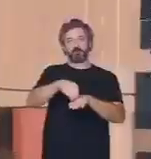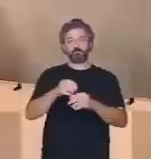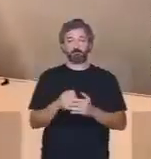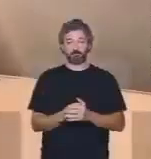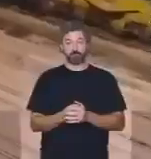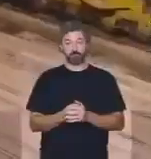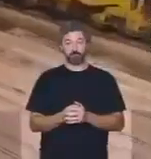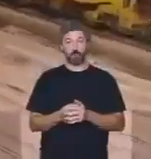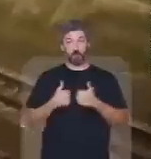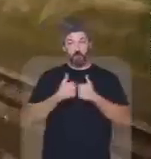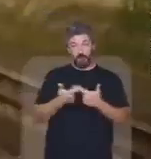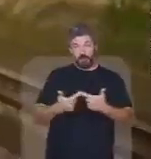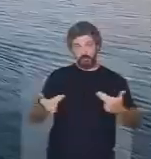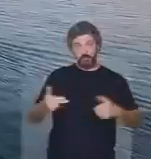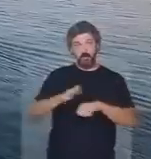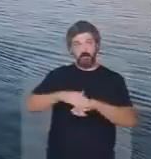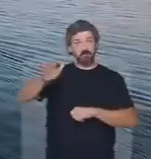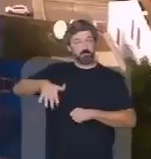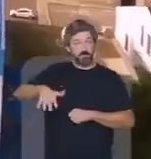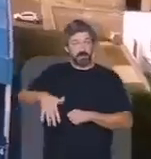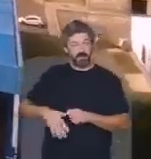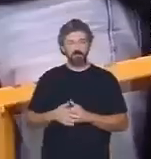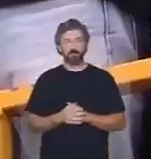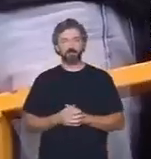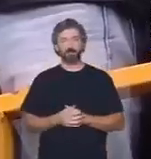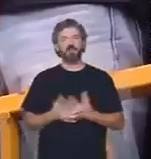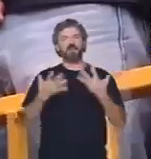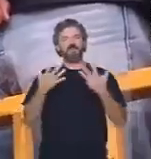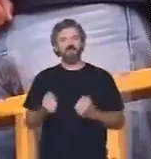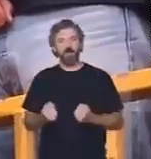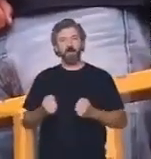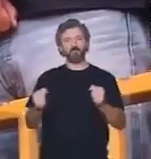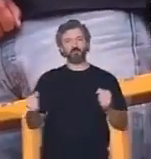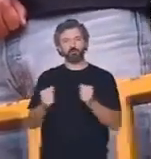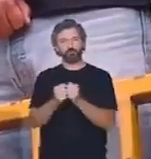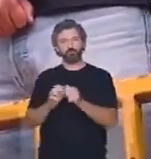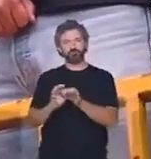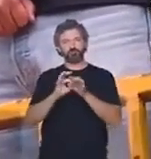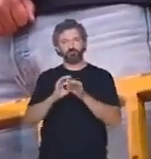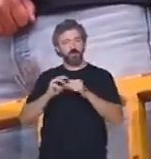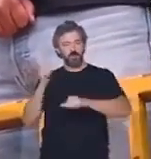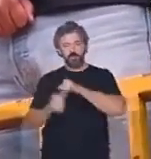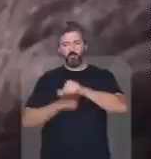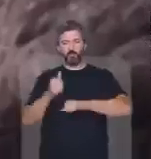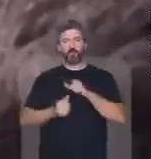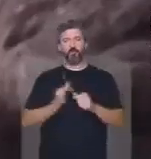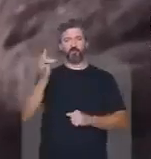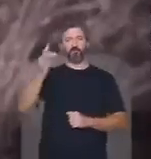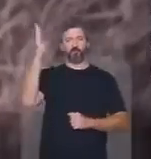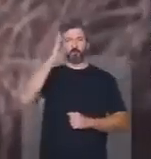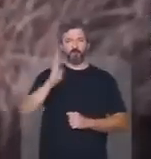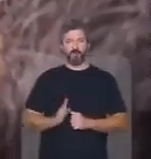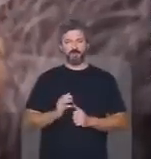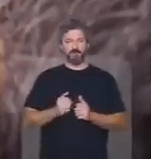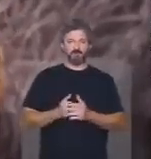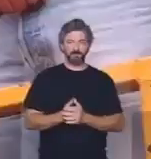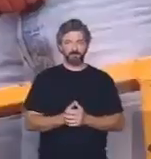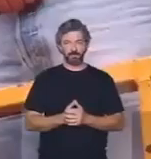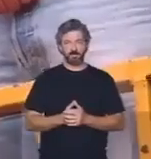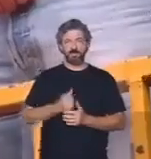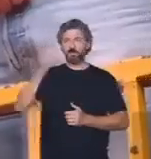que vai deixar o transporte mais barato. Vamos juntos continuar a mudar o destino do nosso